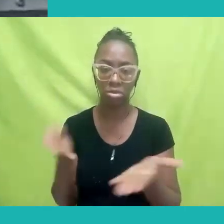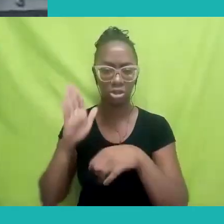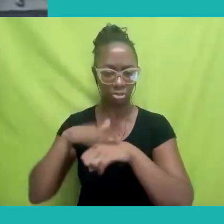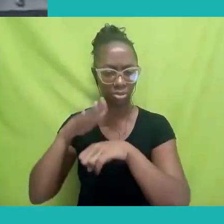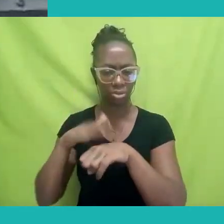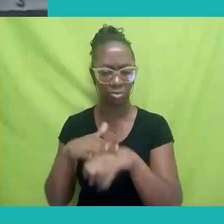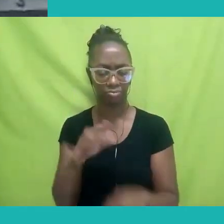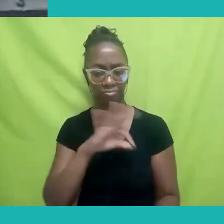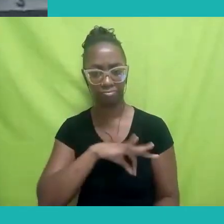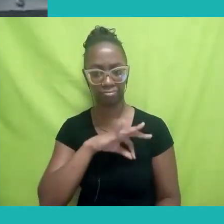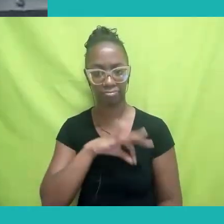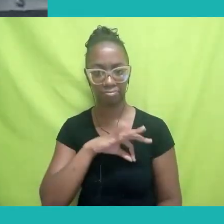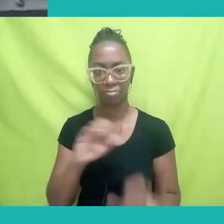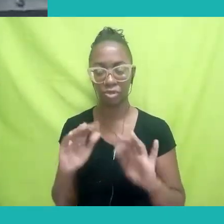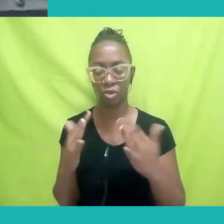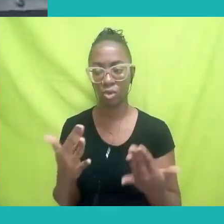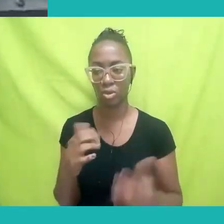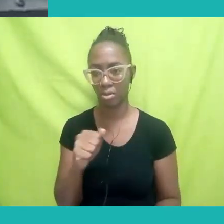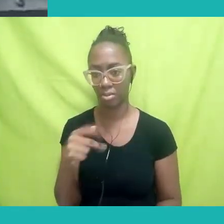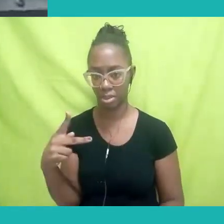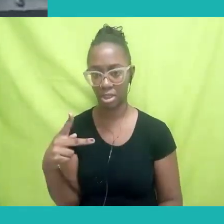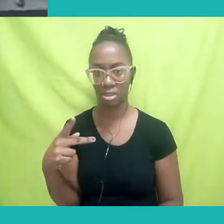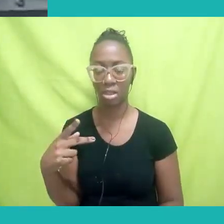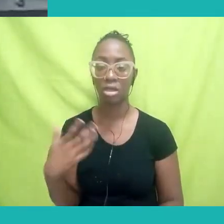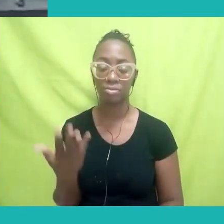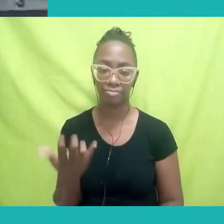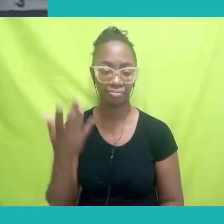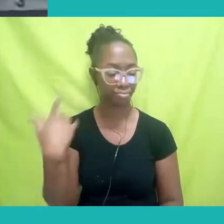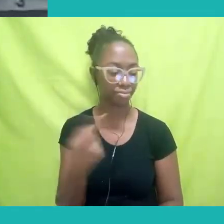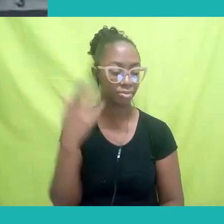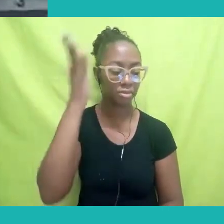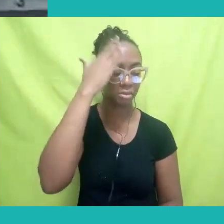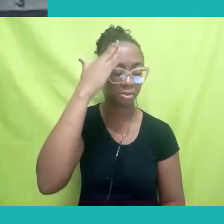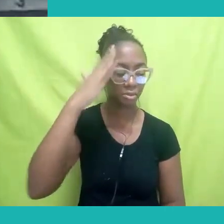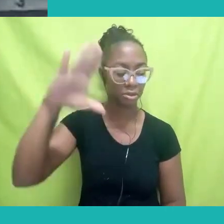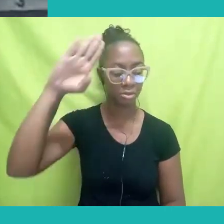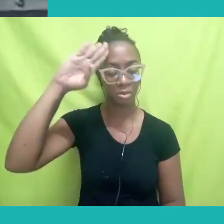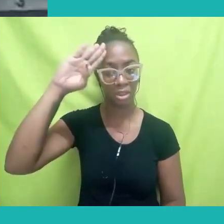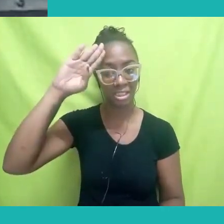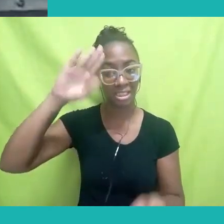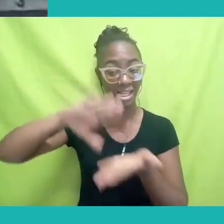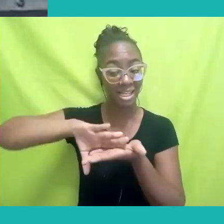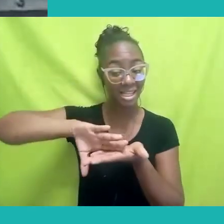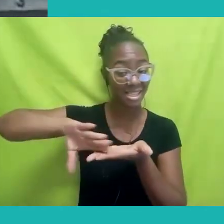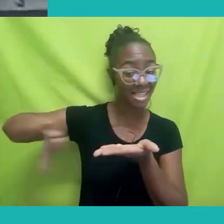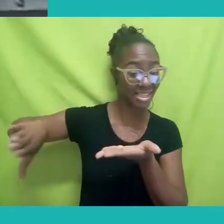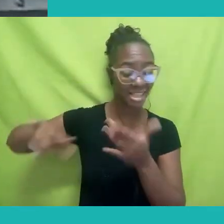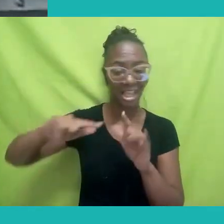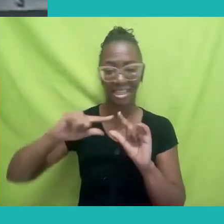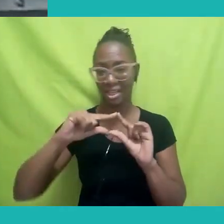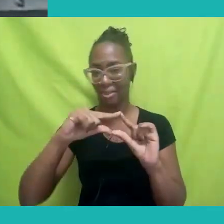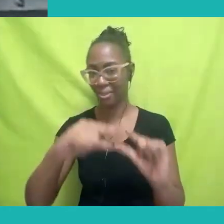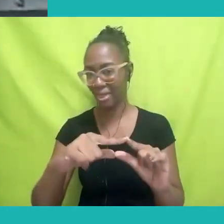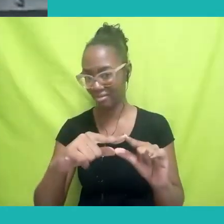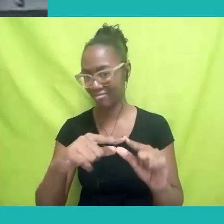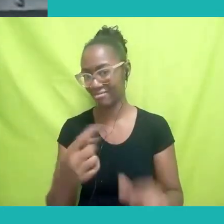na inatividade, nós temos que os militares eles estão excluídos daquele conceito clássico de